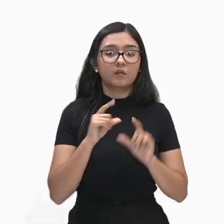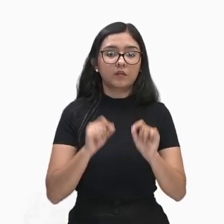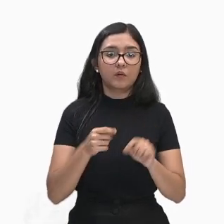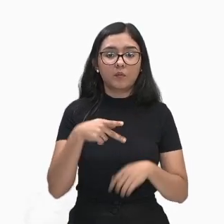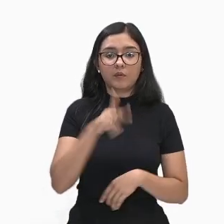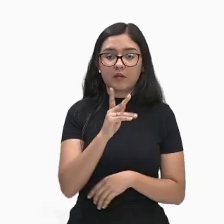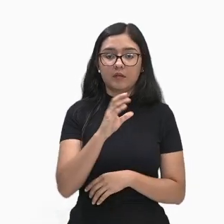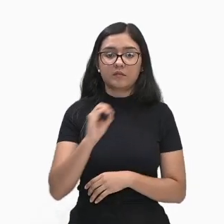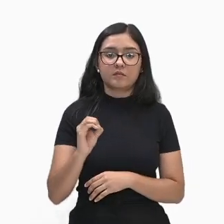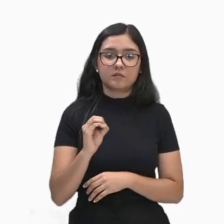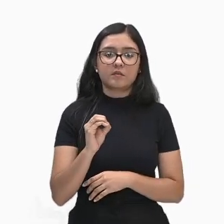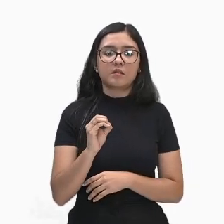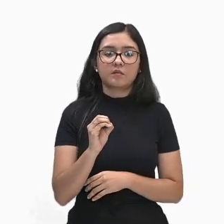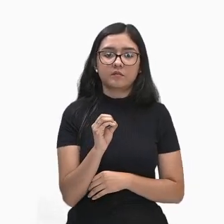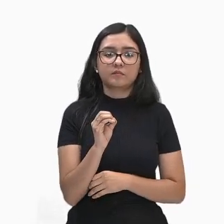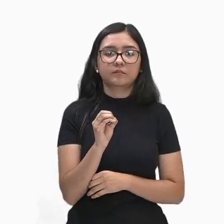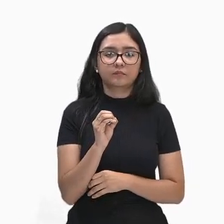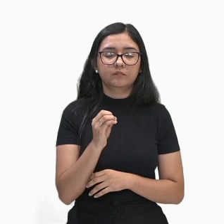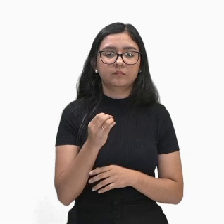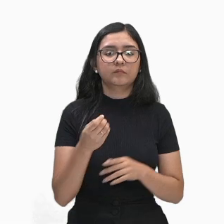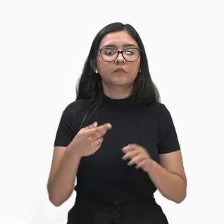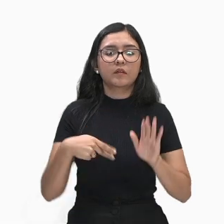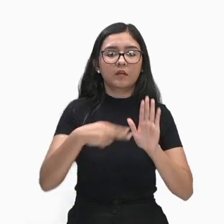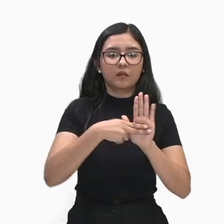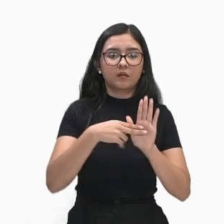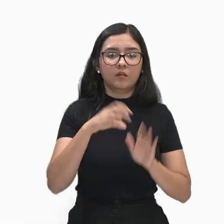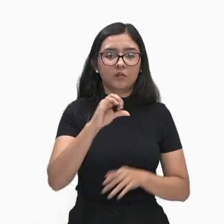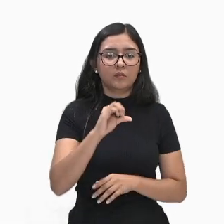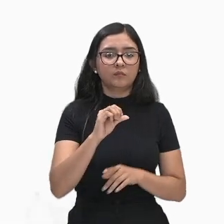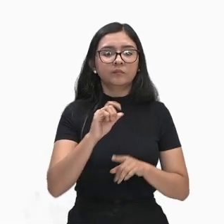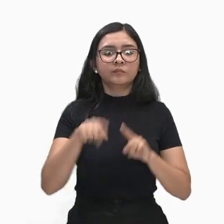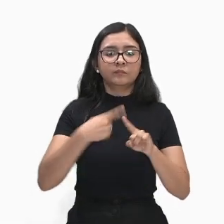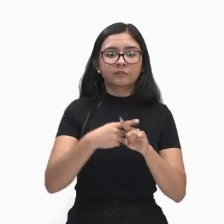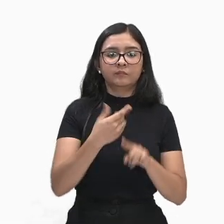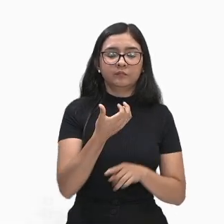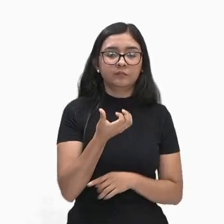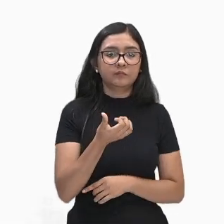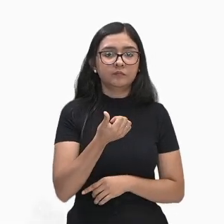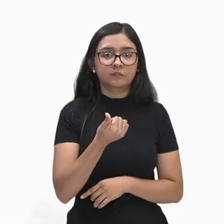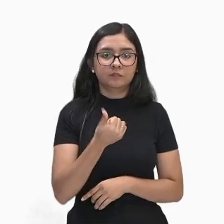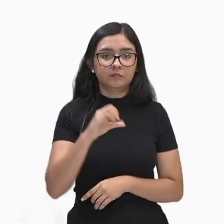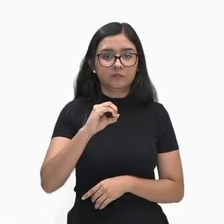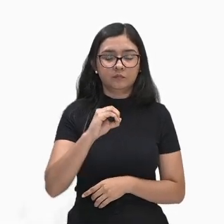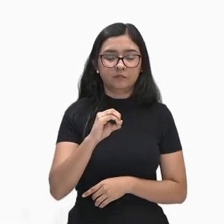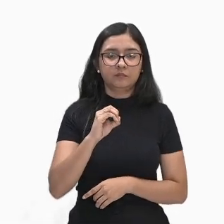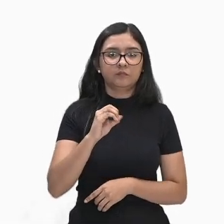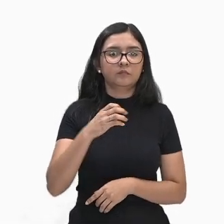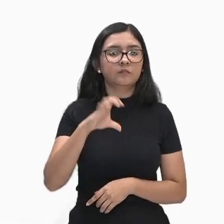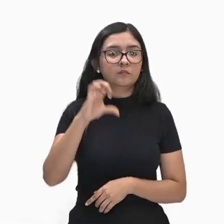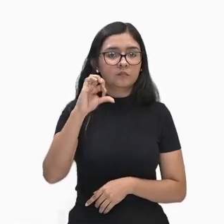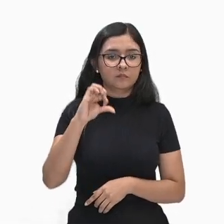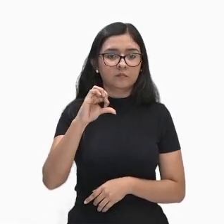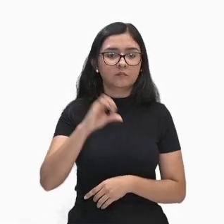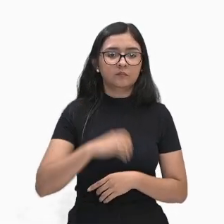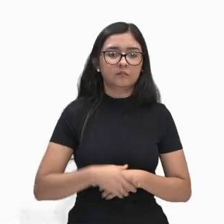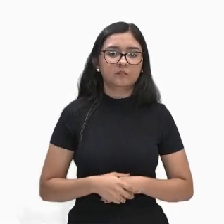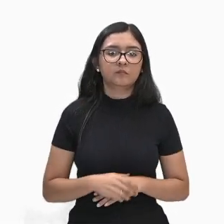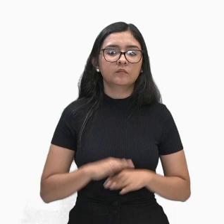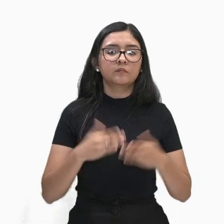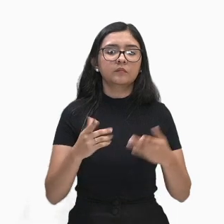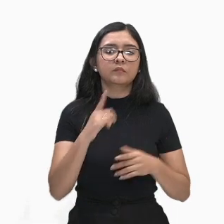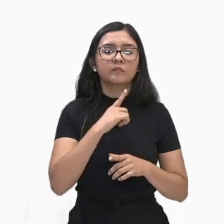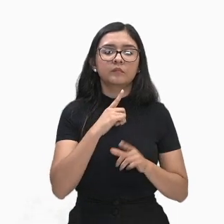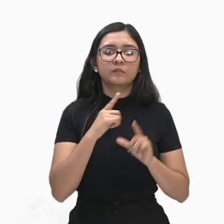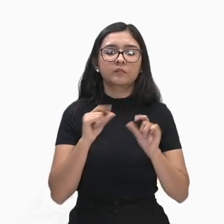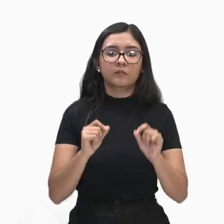é a constante eletrostática, igual a 9 vezes 10 a nona, a intensidade da força de interação entre elas em